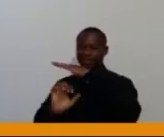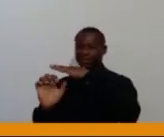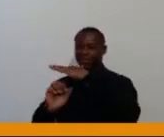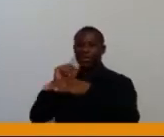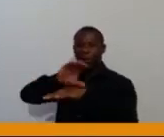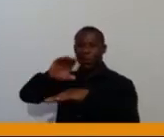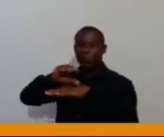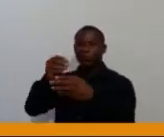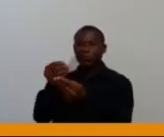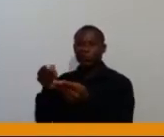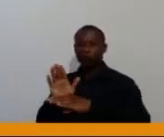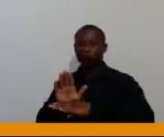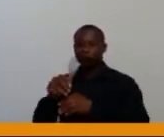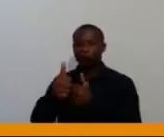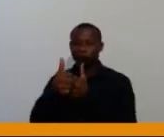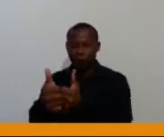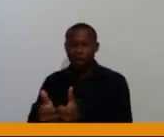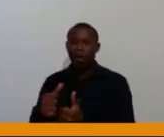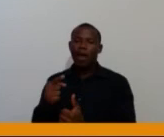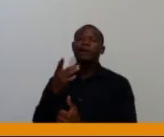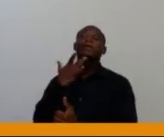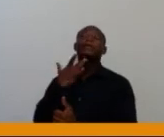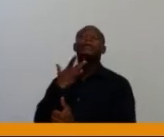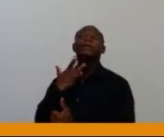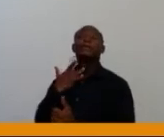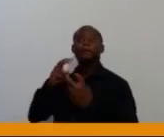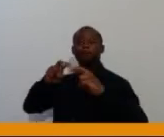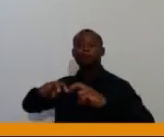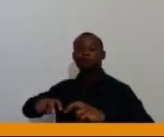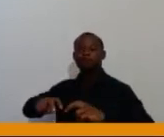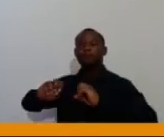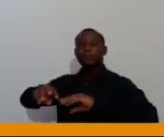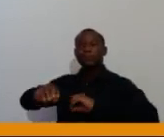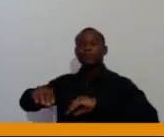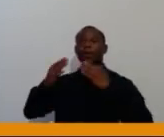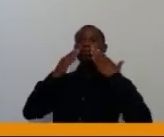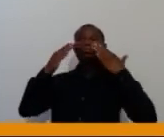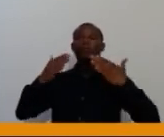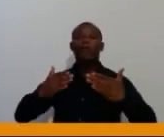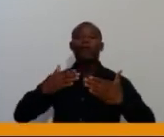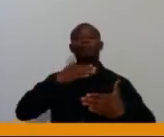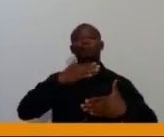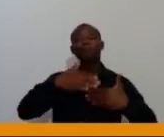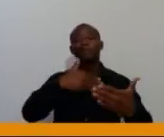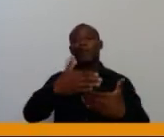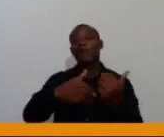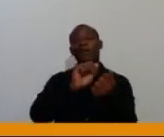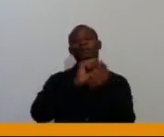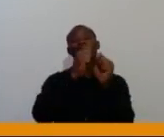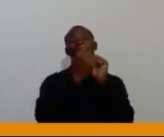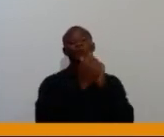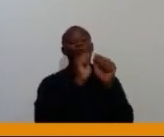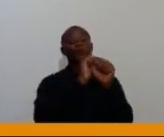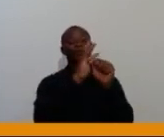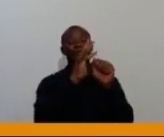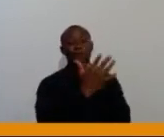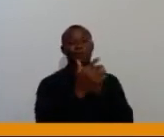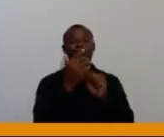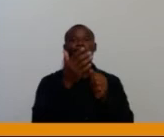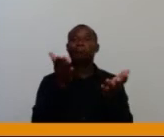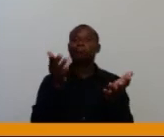para dentro dessa plataforma, né, de aperfeiçoamento para atender o setor empresarial. Né.